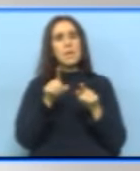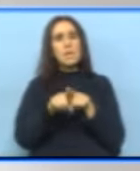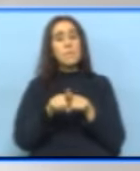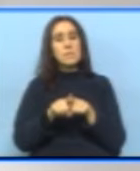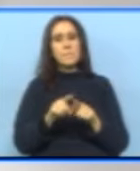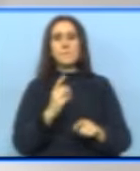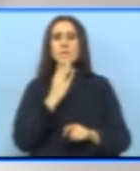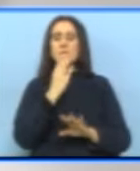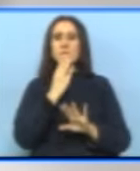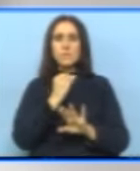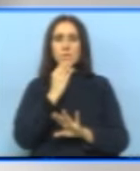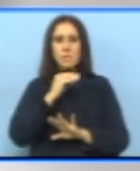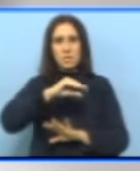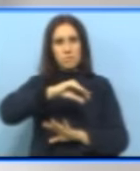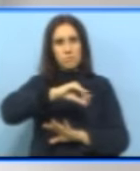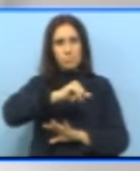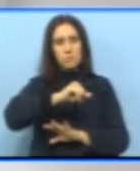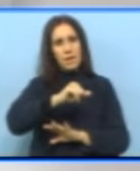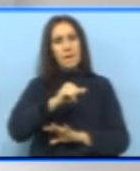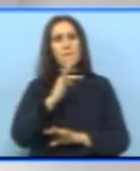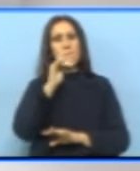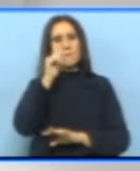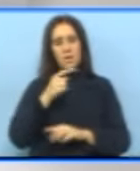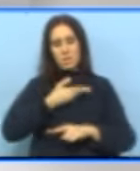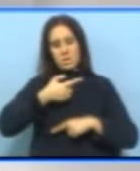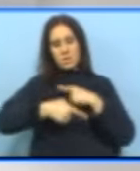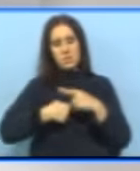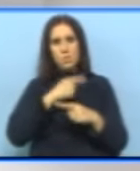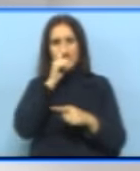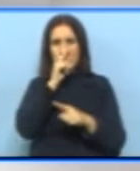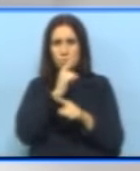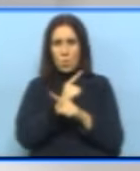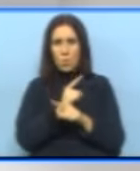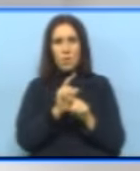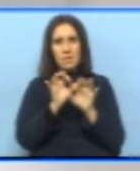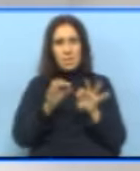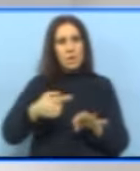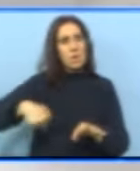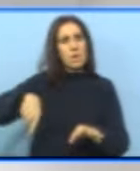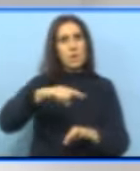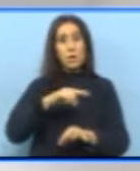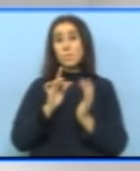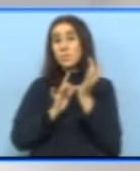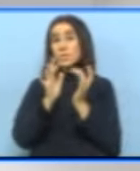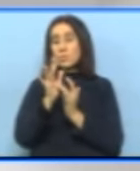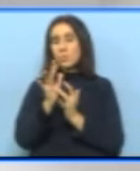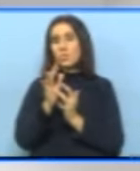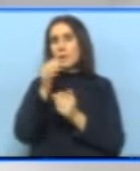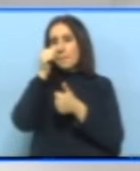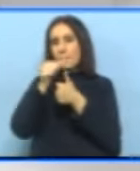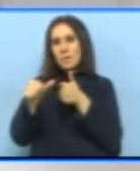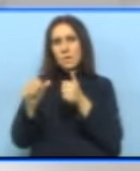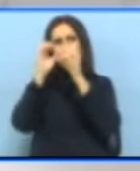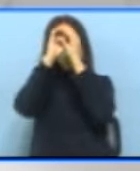pertencem à mesma tradição de fé que nós. Jesus amplia esta noção de inimigos para muito para além dessas